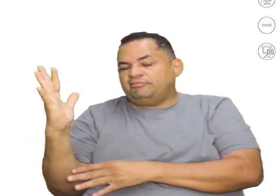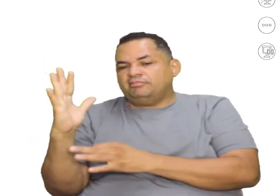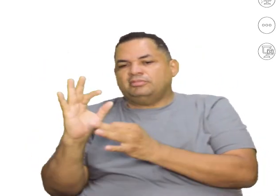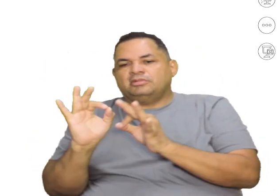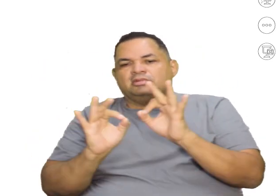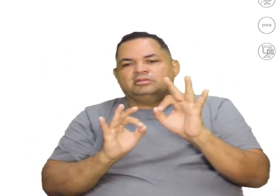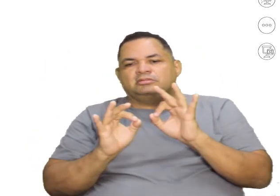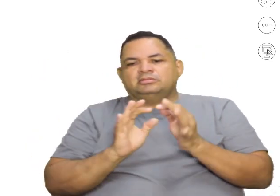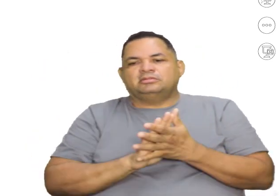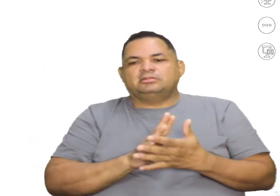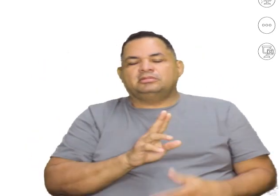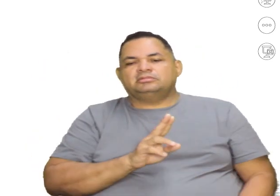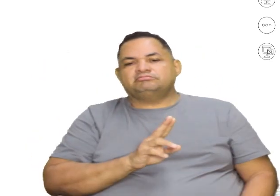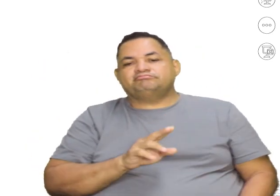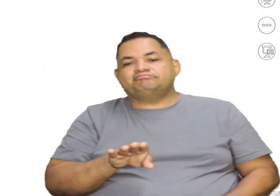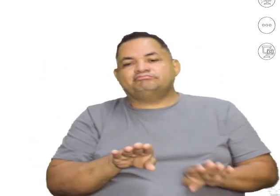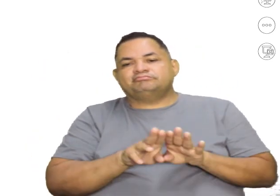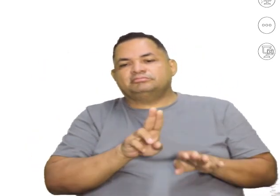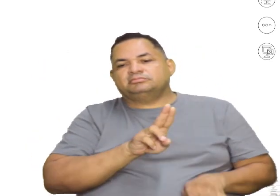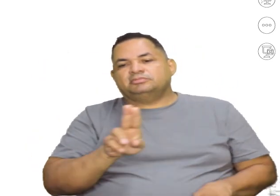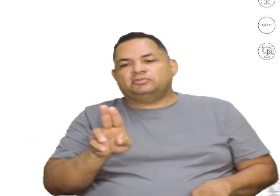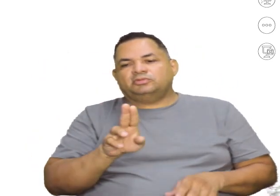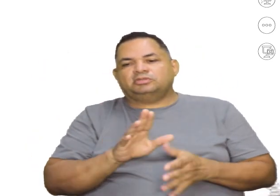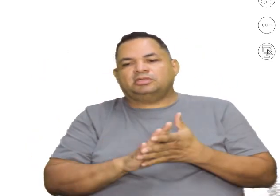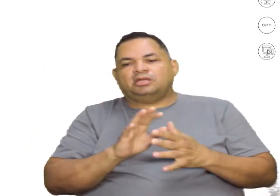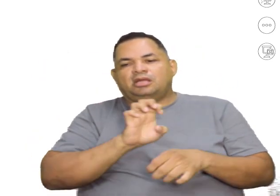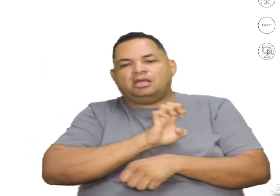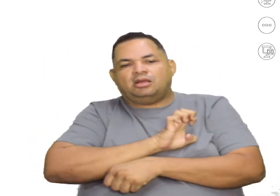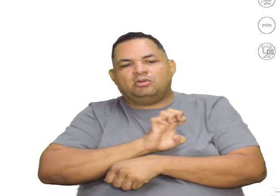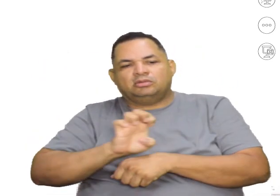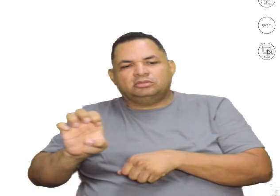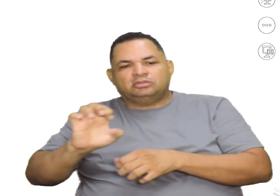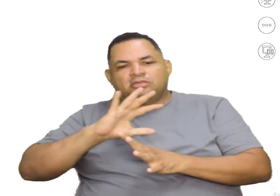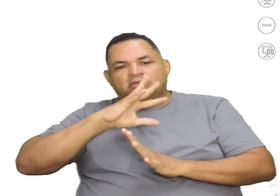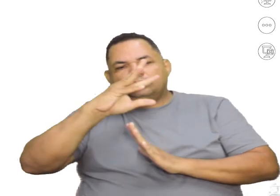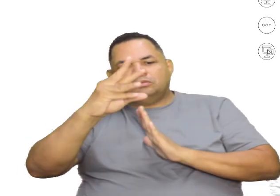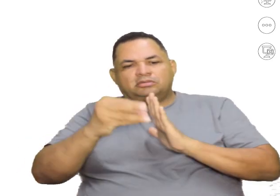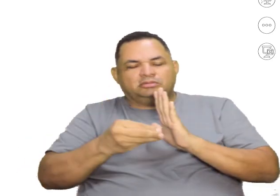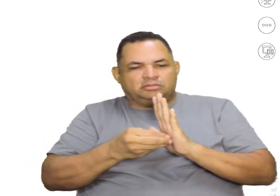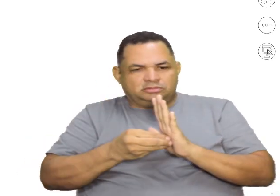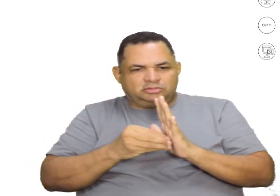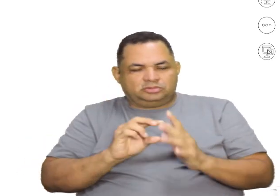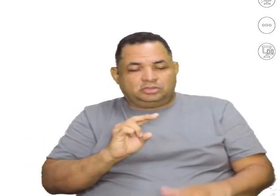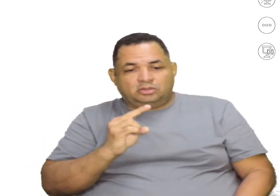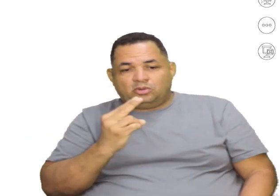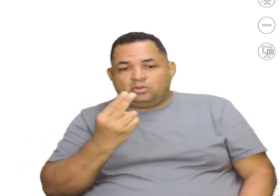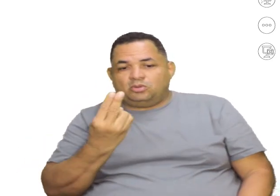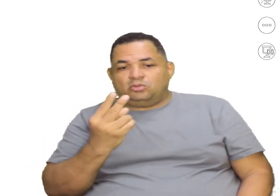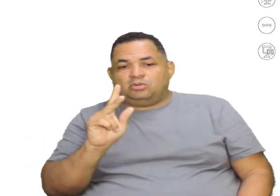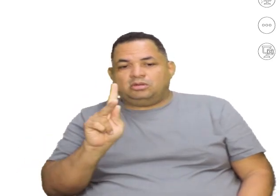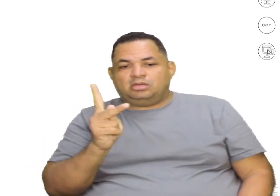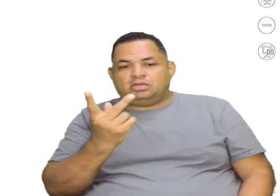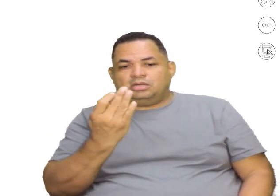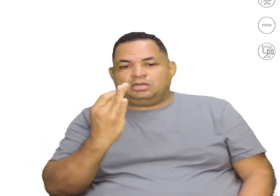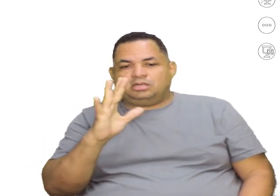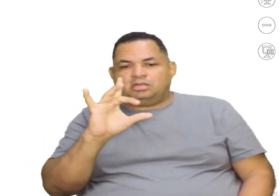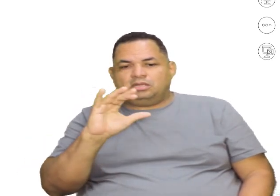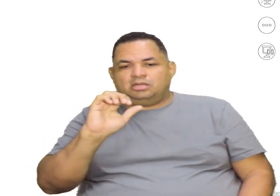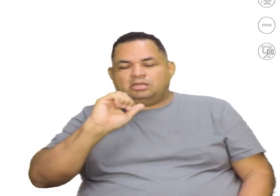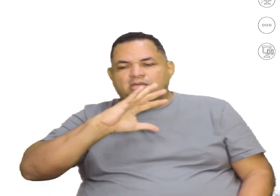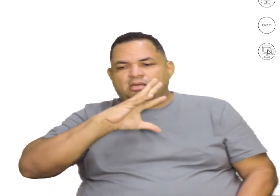floresta tropical, que também é chamada floresta equatorial da Amazônia ou